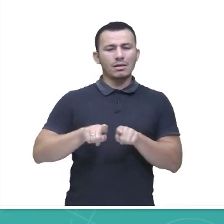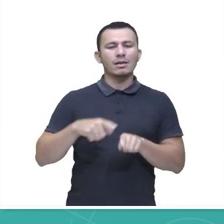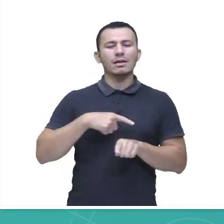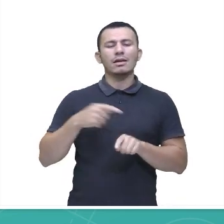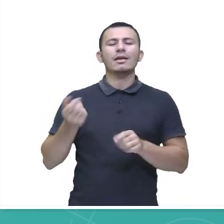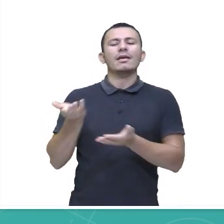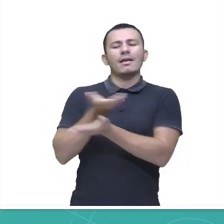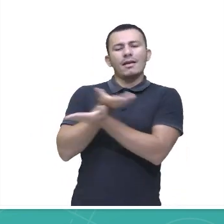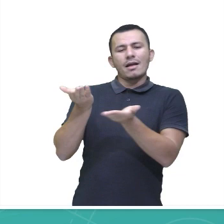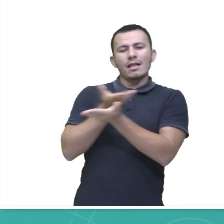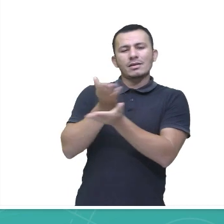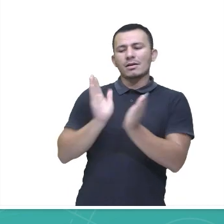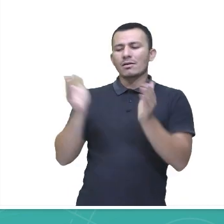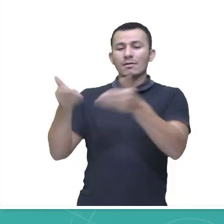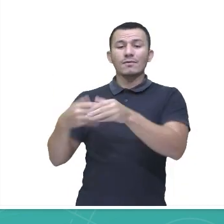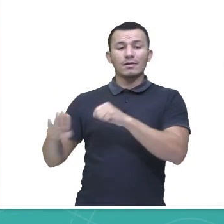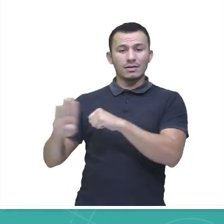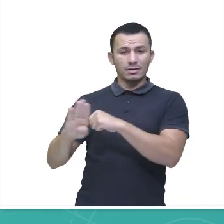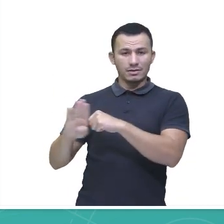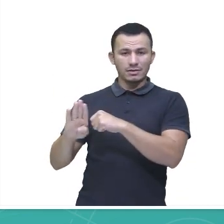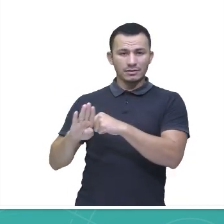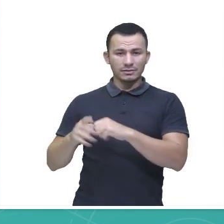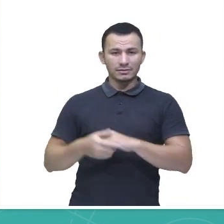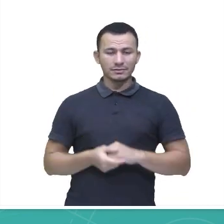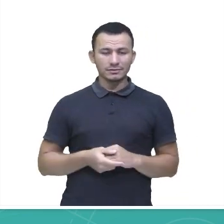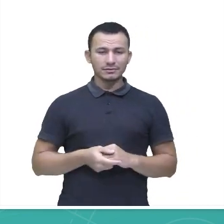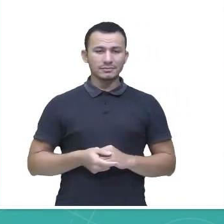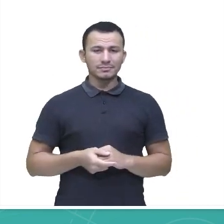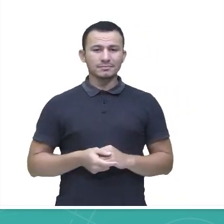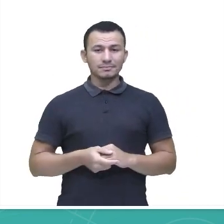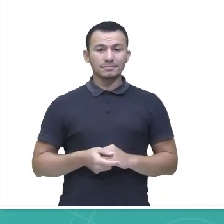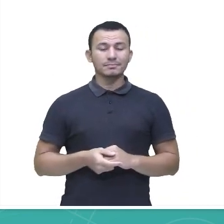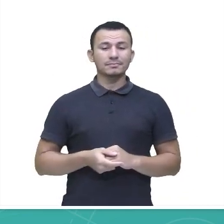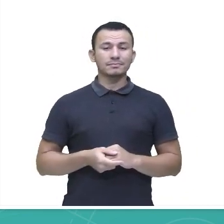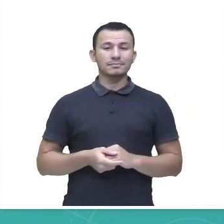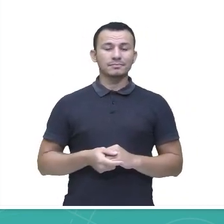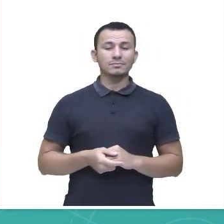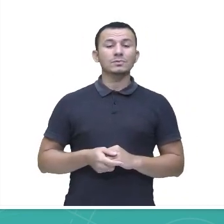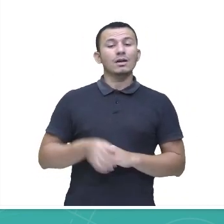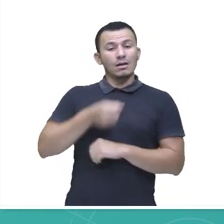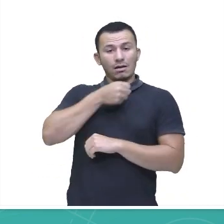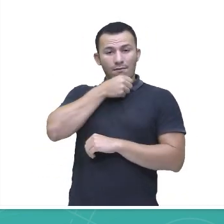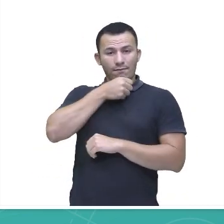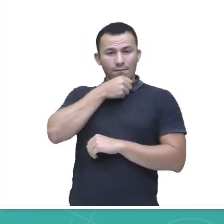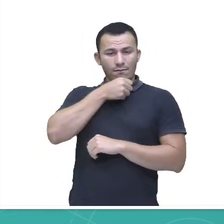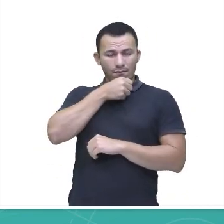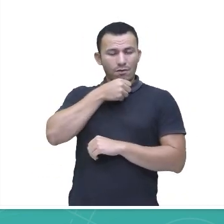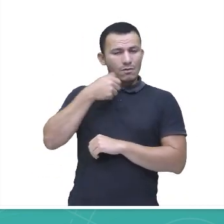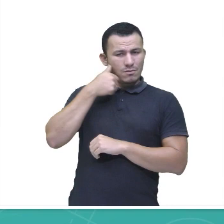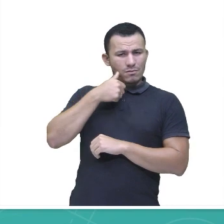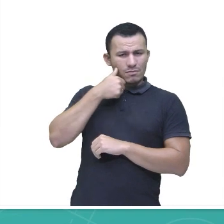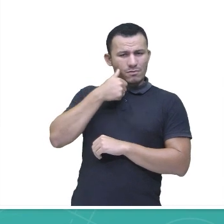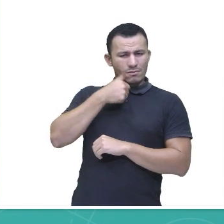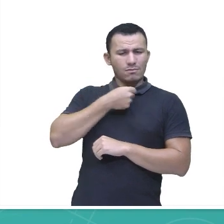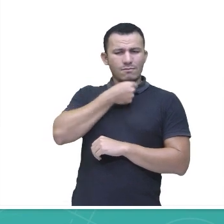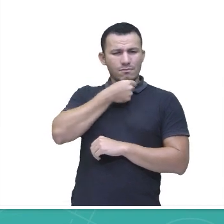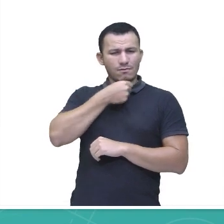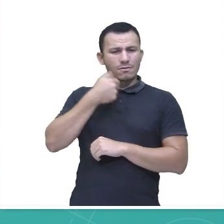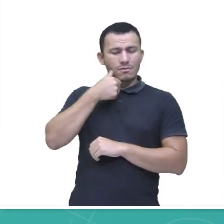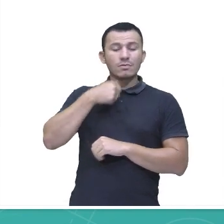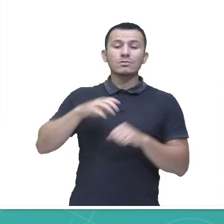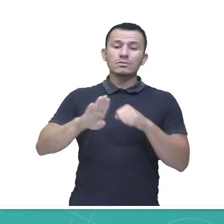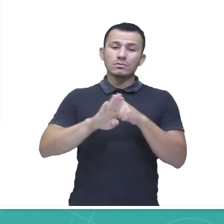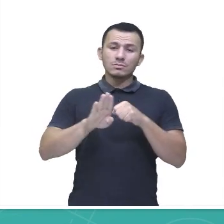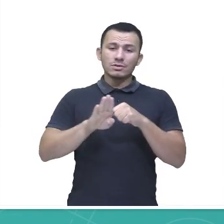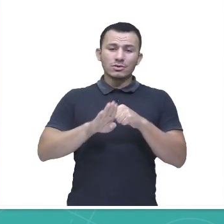aos substantivos, ok? Ó, então, avó é substantivo, vou destacar aqui os